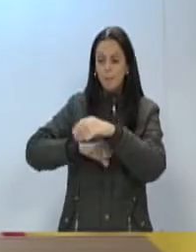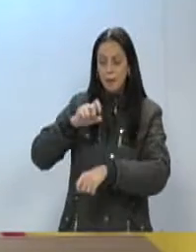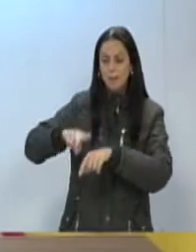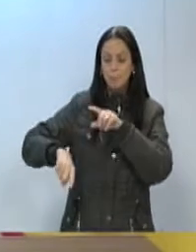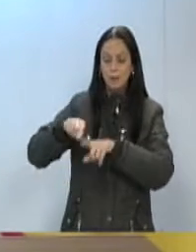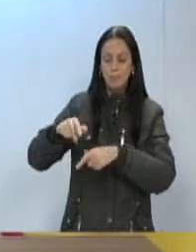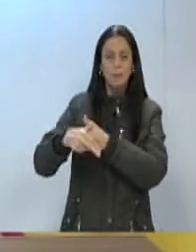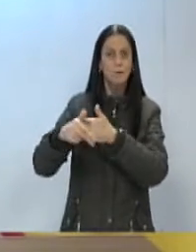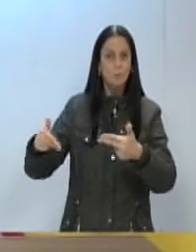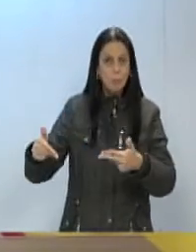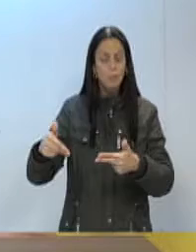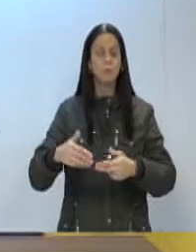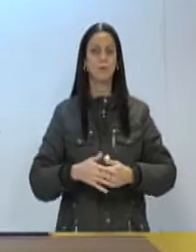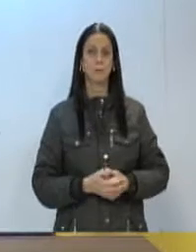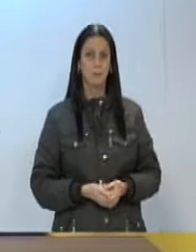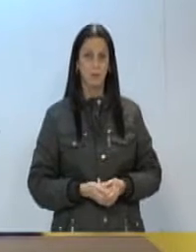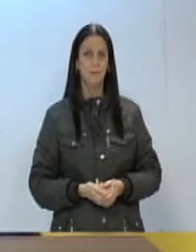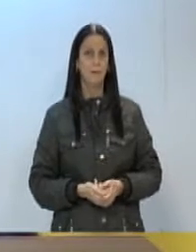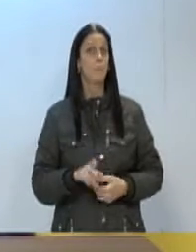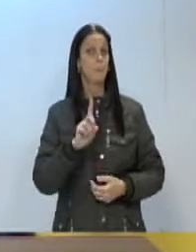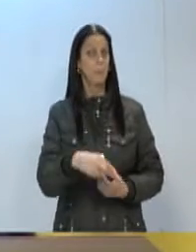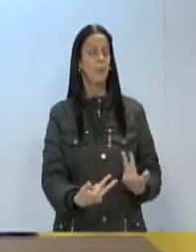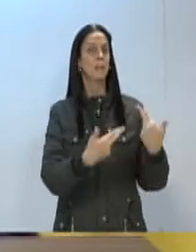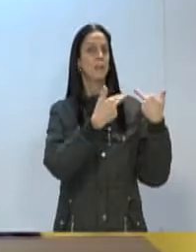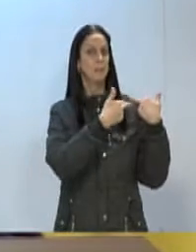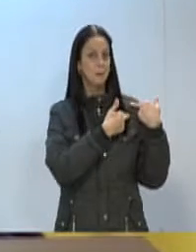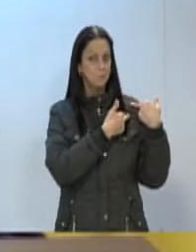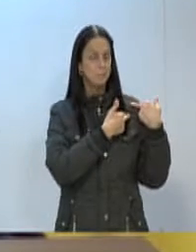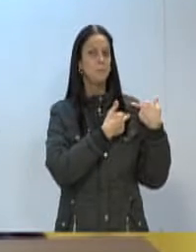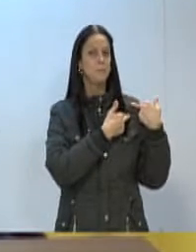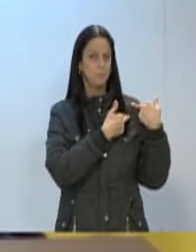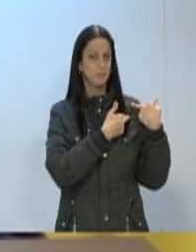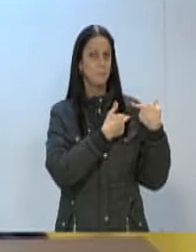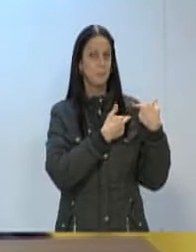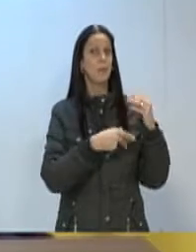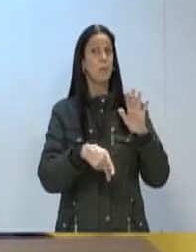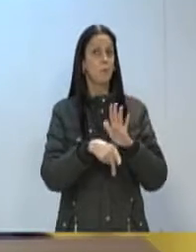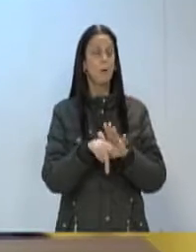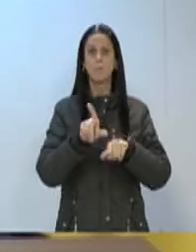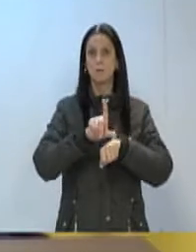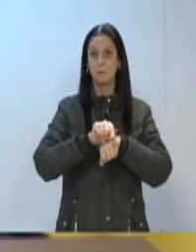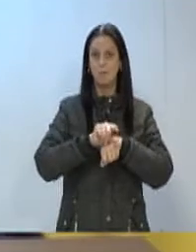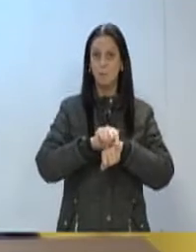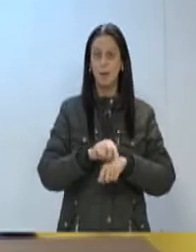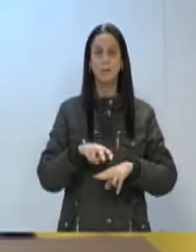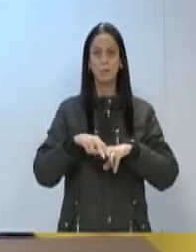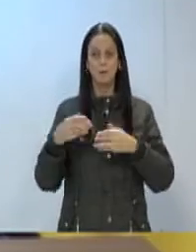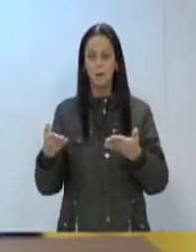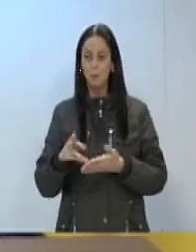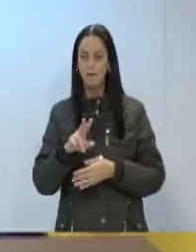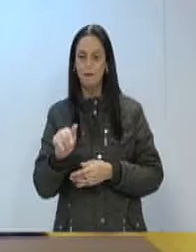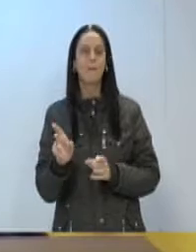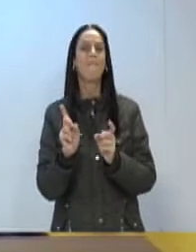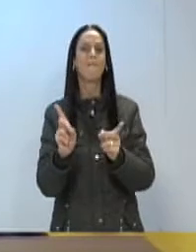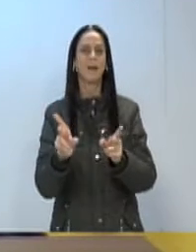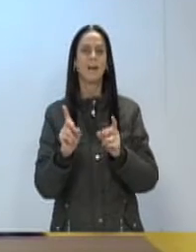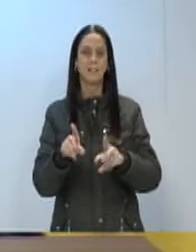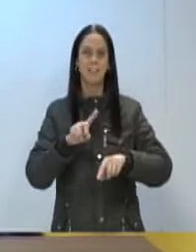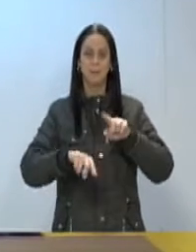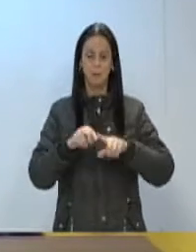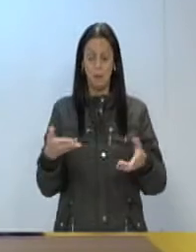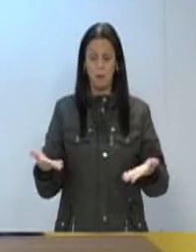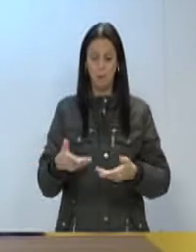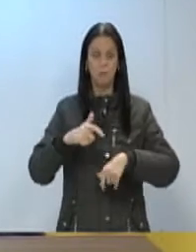dar o destino desses materiais e isso é responsabilidade da Semed tanto que estão fazendo leilão agora então agora